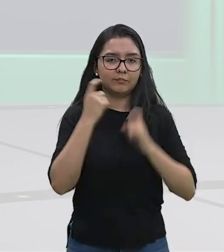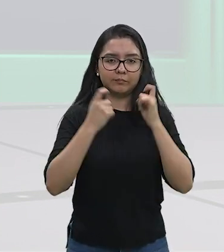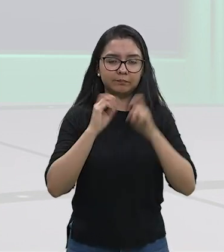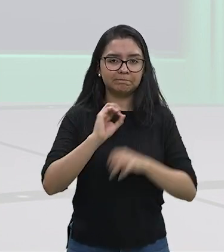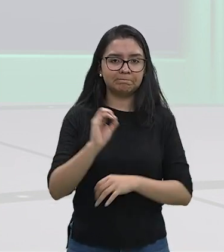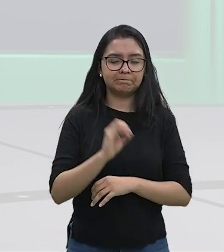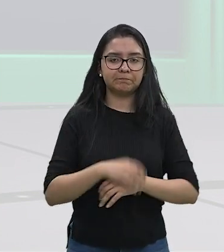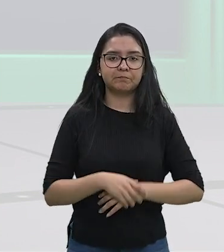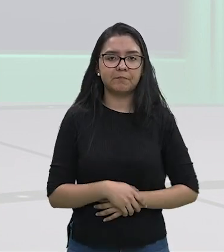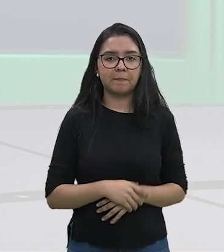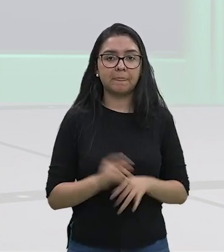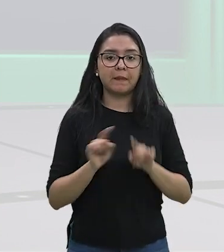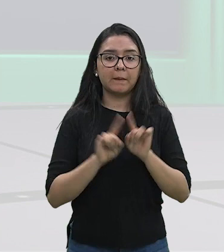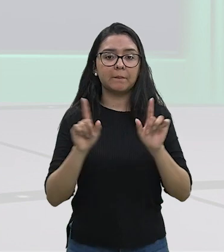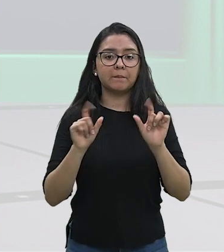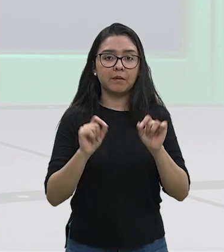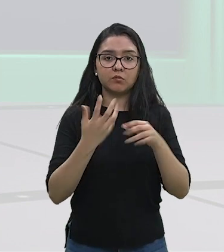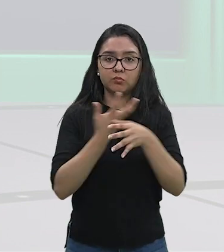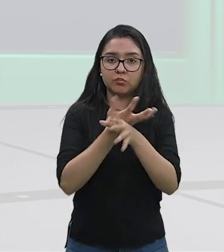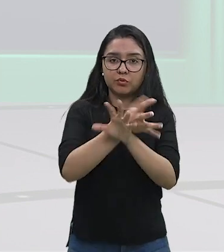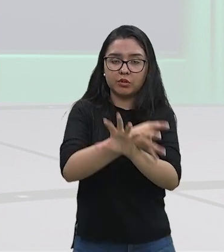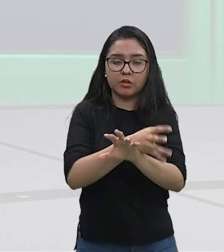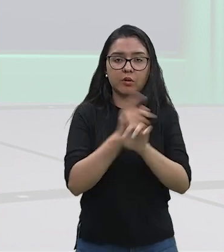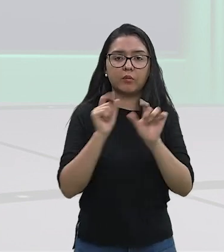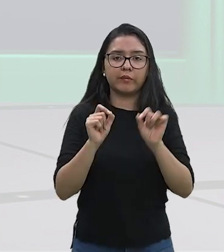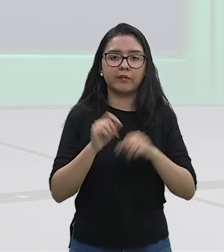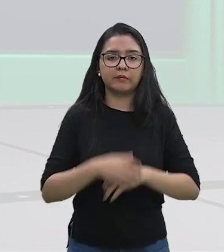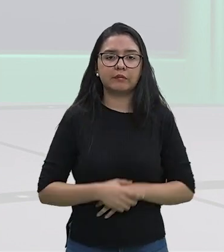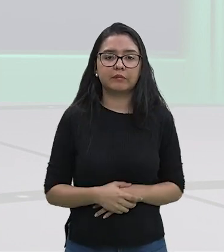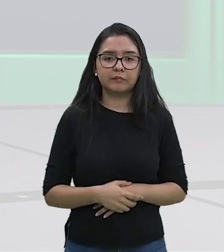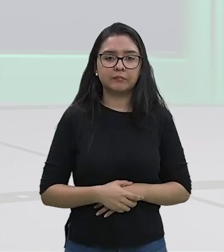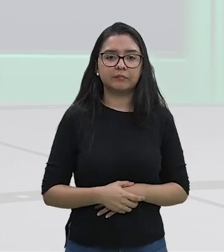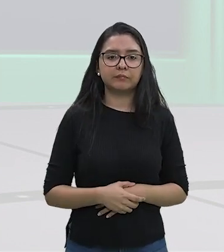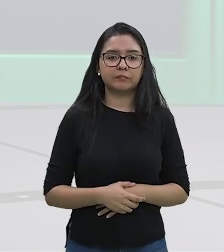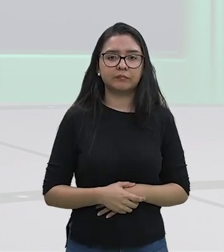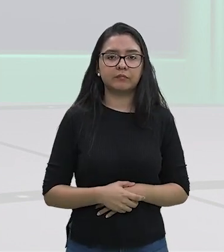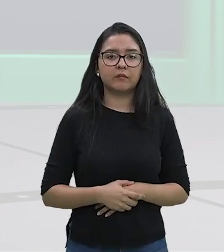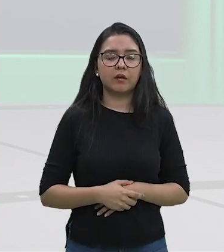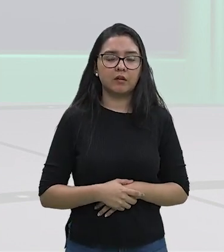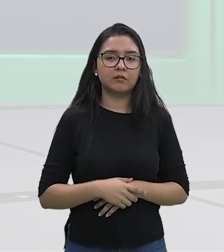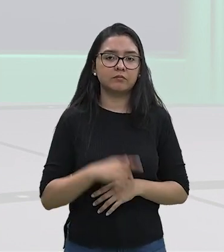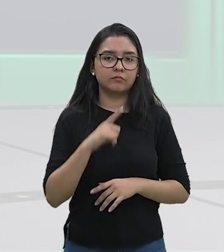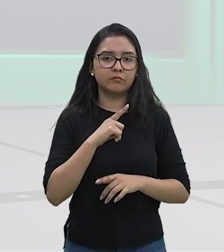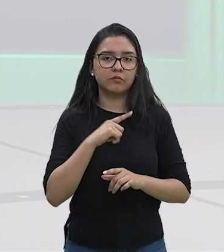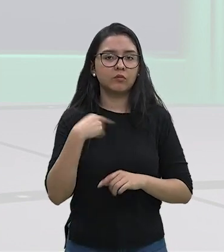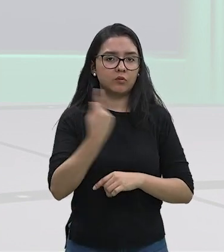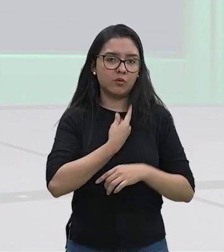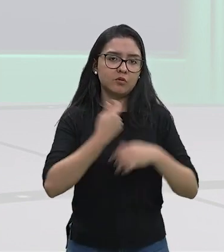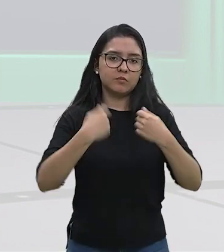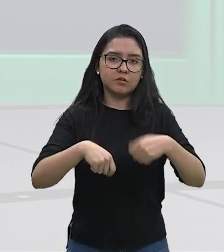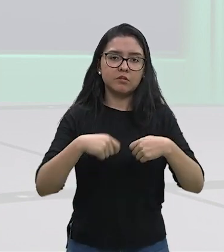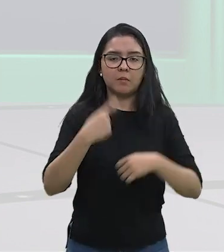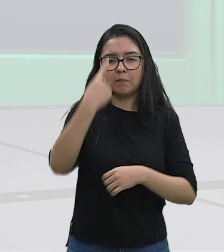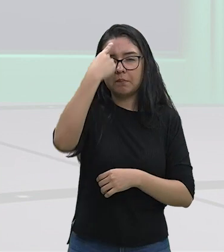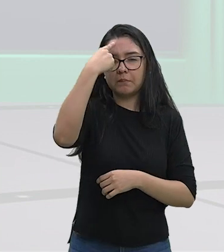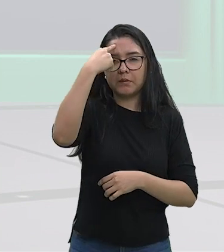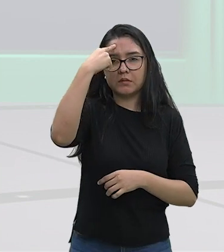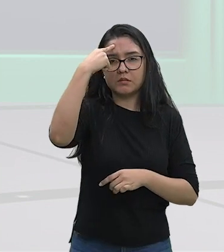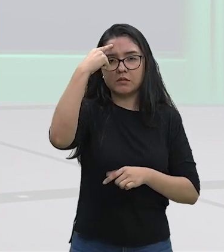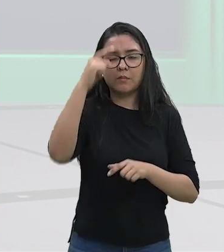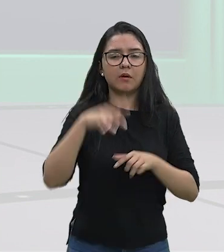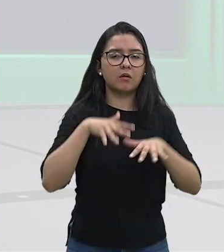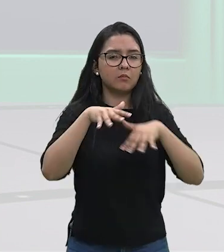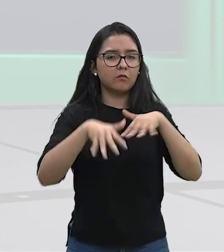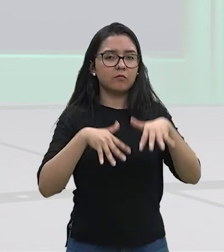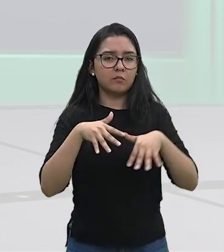preocupar. Já o estriado esquelético é aquele que vai trabalhar de forma voluntária, quando a gente precisa aí pensar para executar